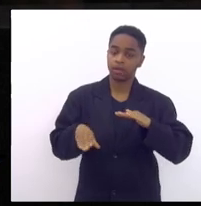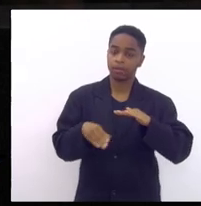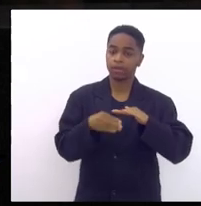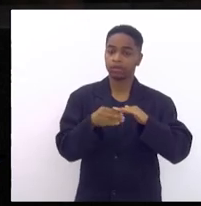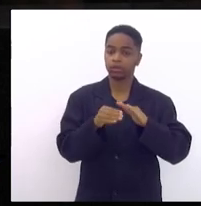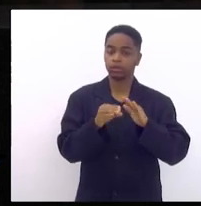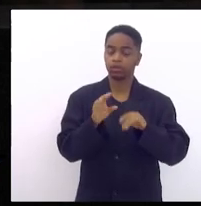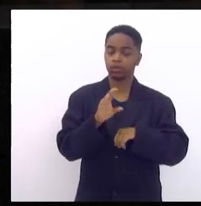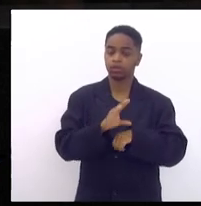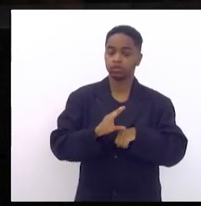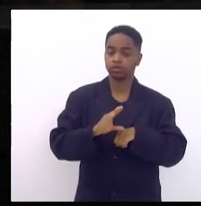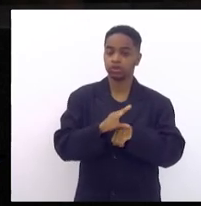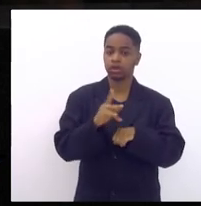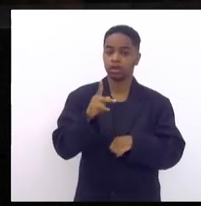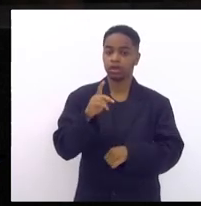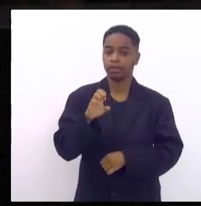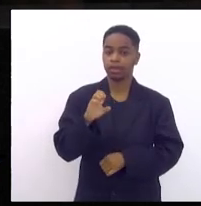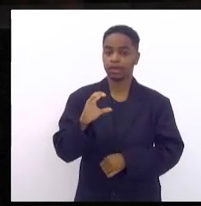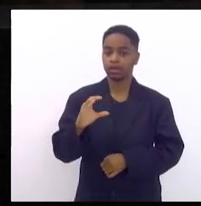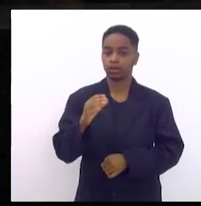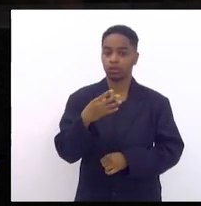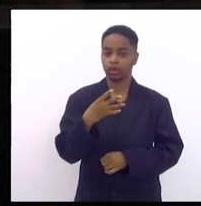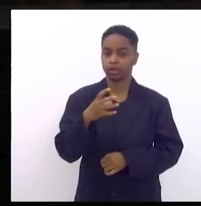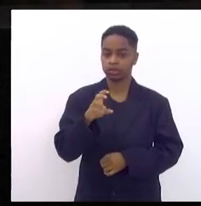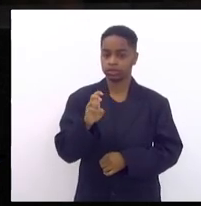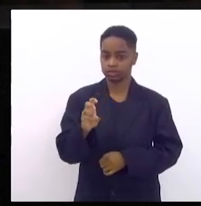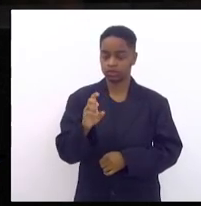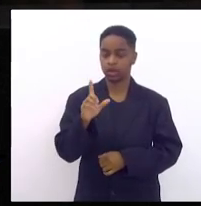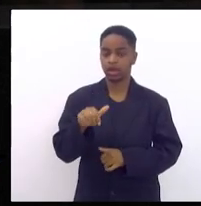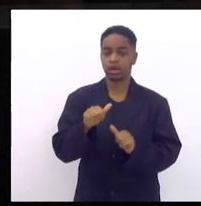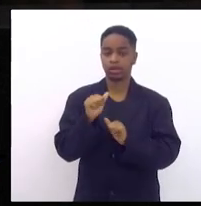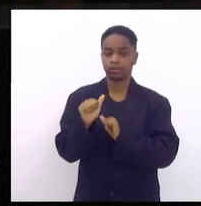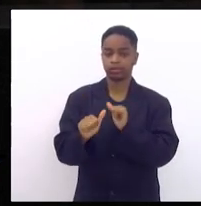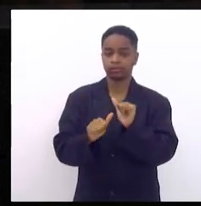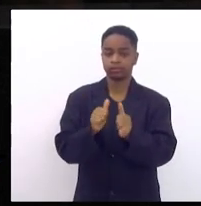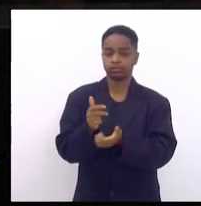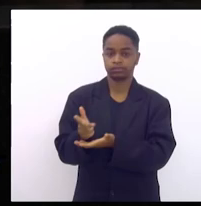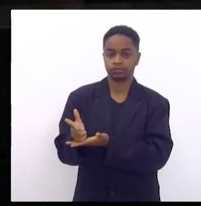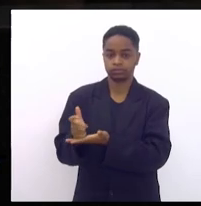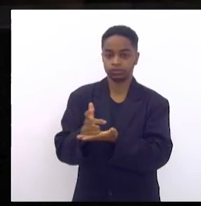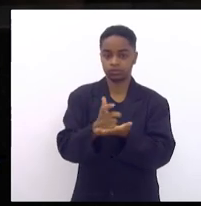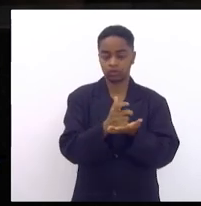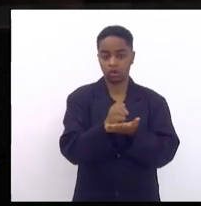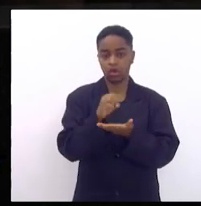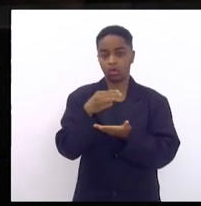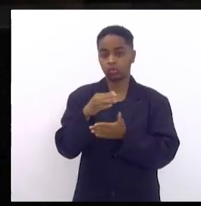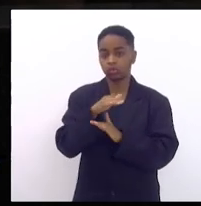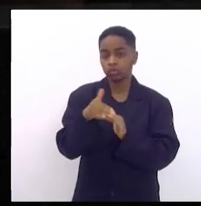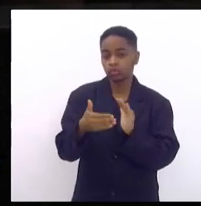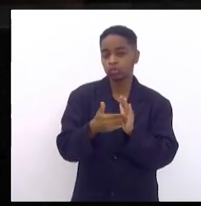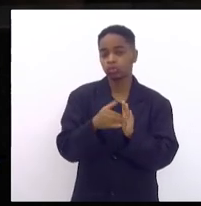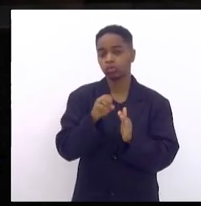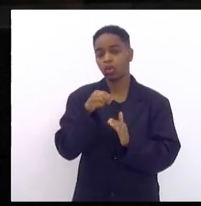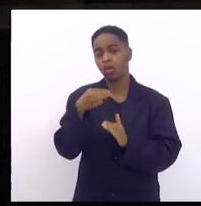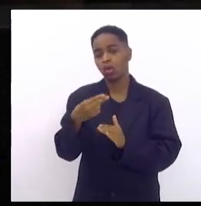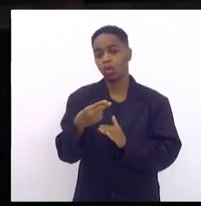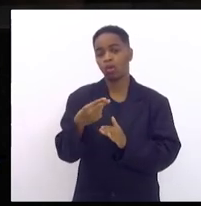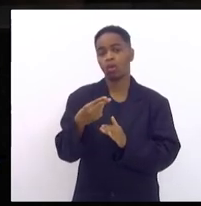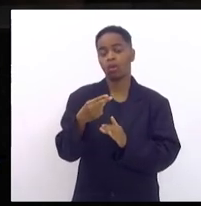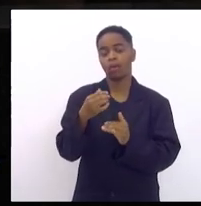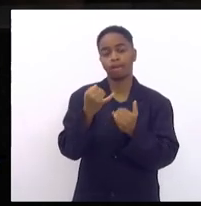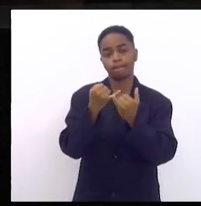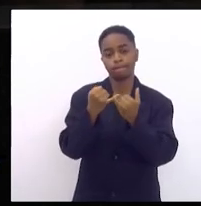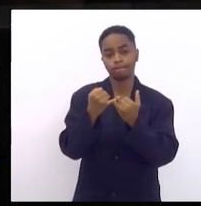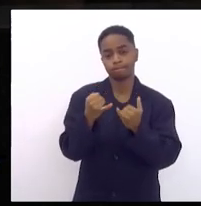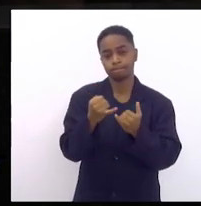45, da reforma tributária, ou no seu todo, ou pelo menos na parte que já